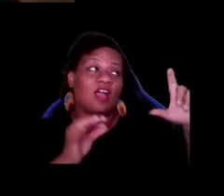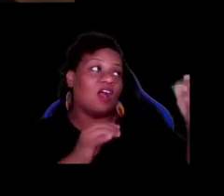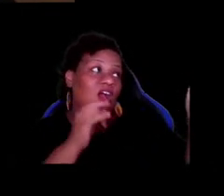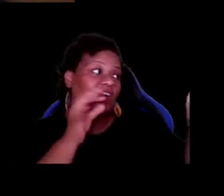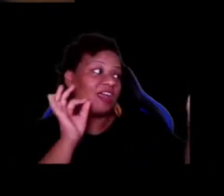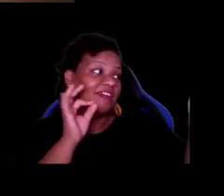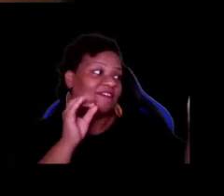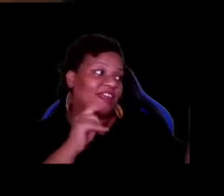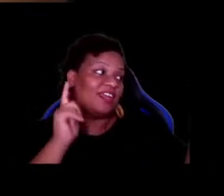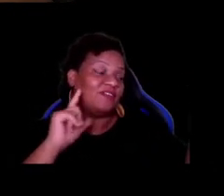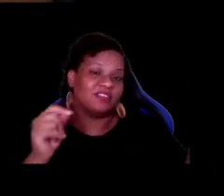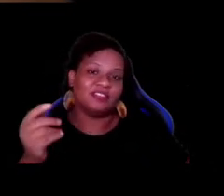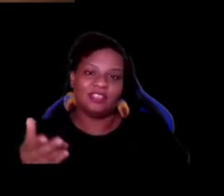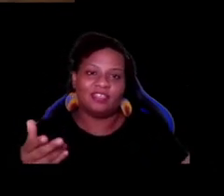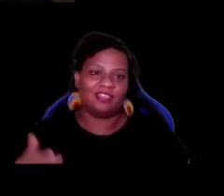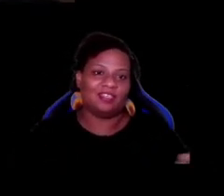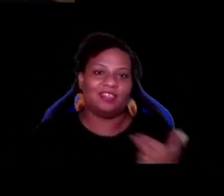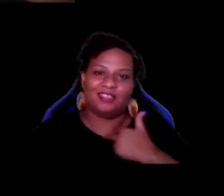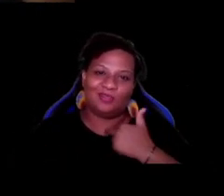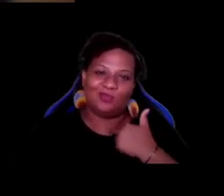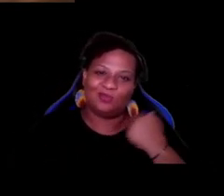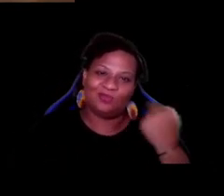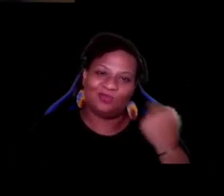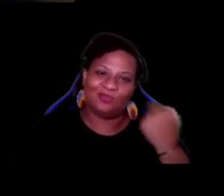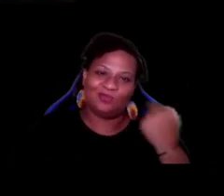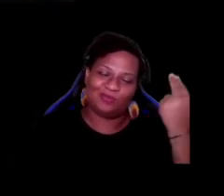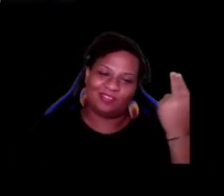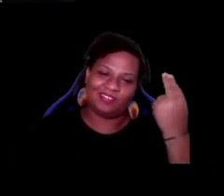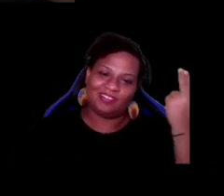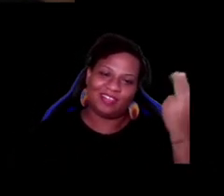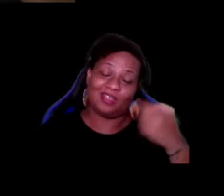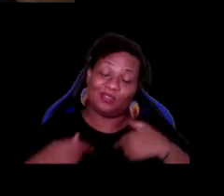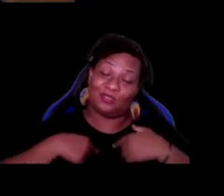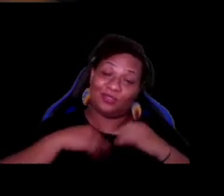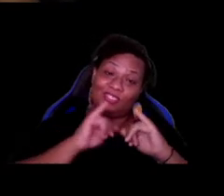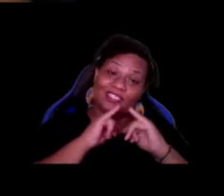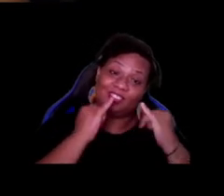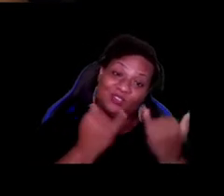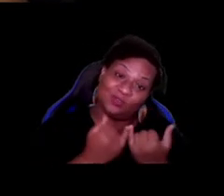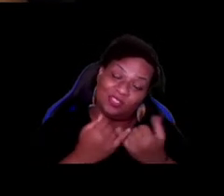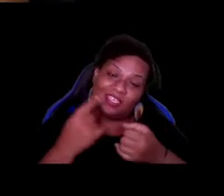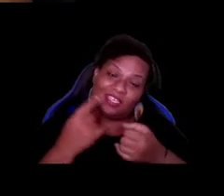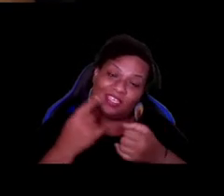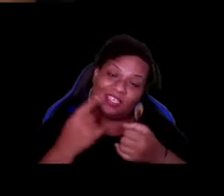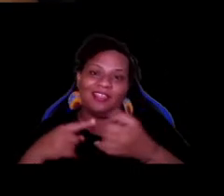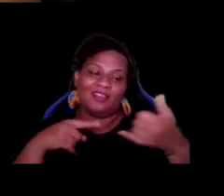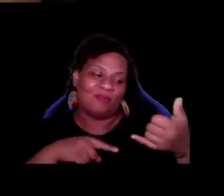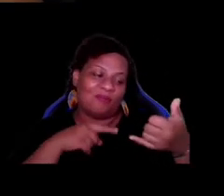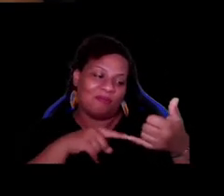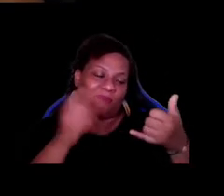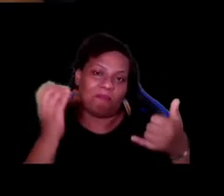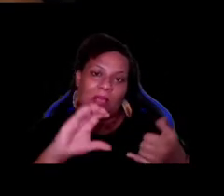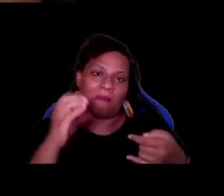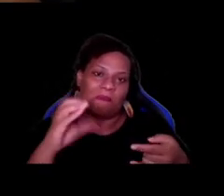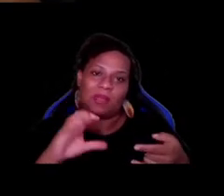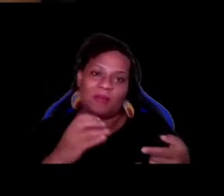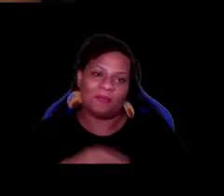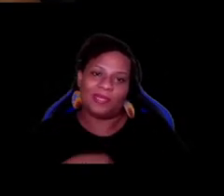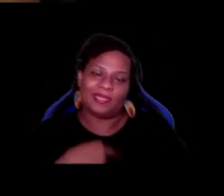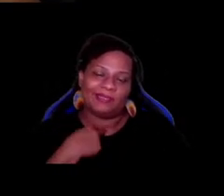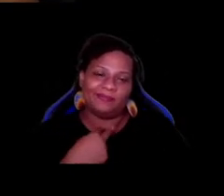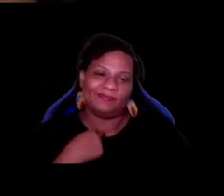sair agora, ou tô aqui em Cachoeira, ou tô aqui em São Félix. Então, Eu não